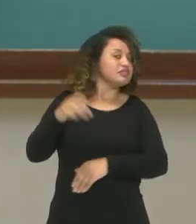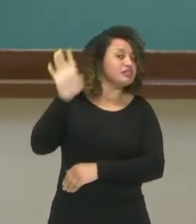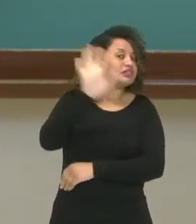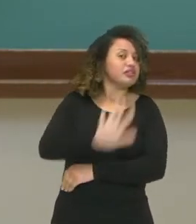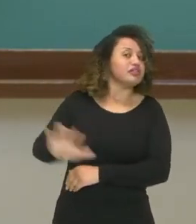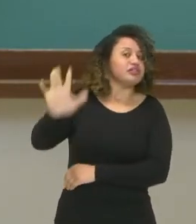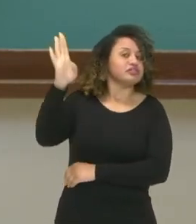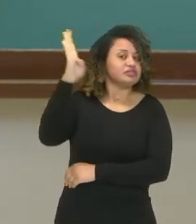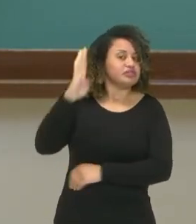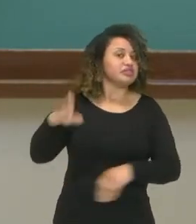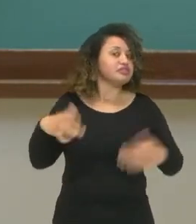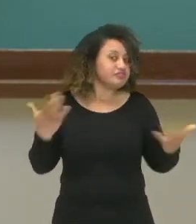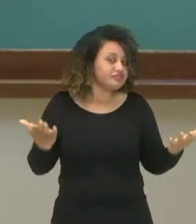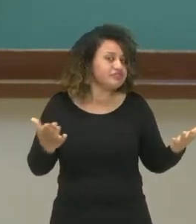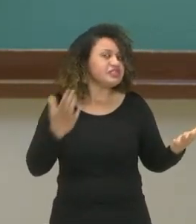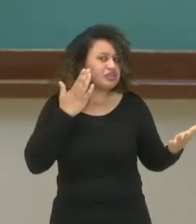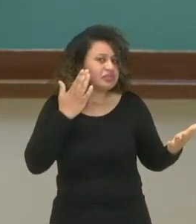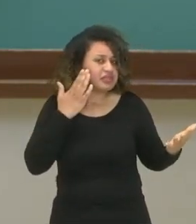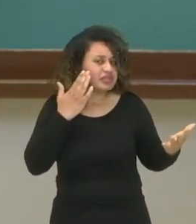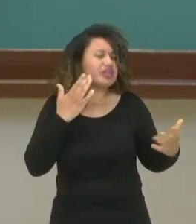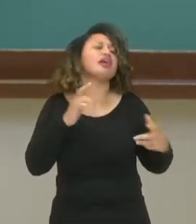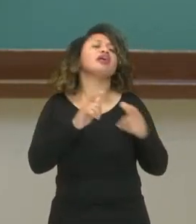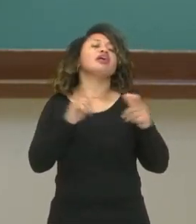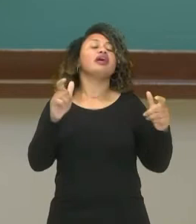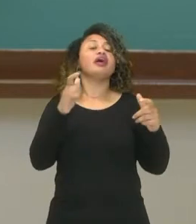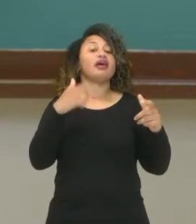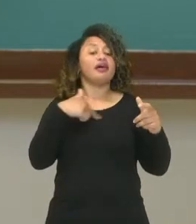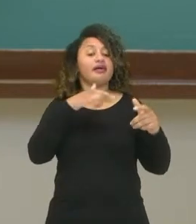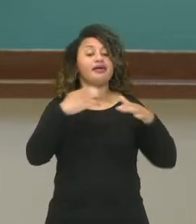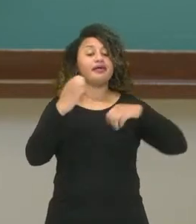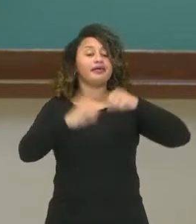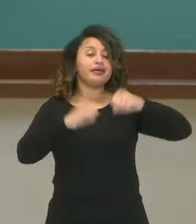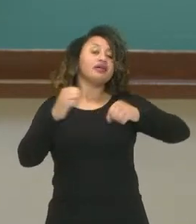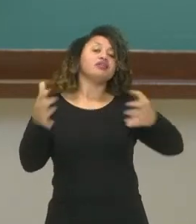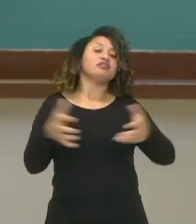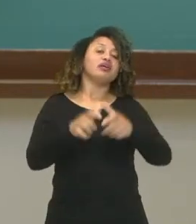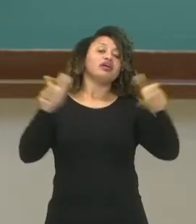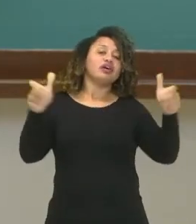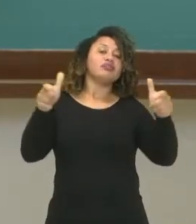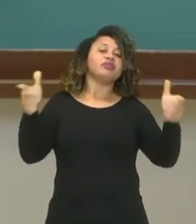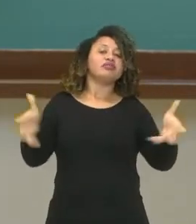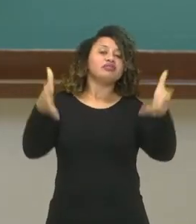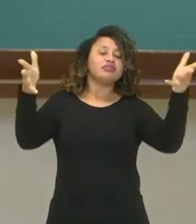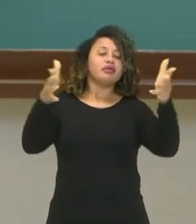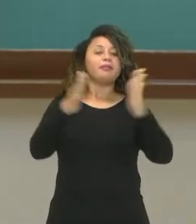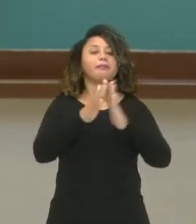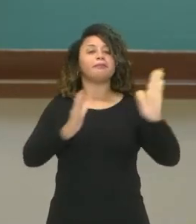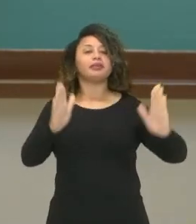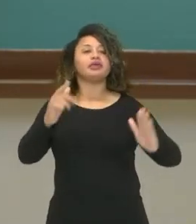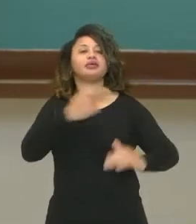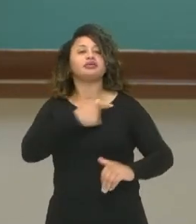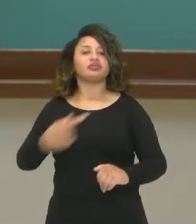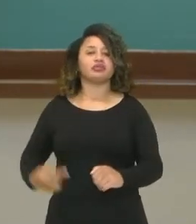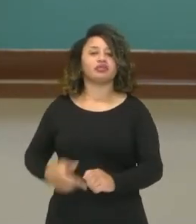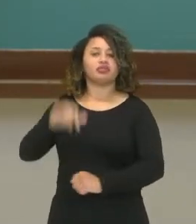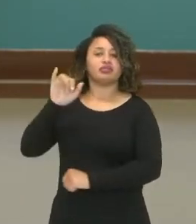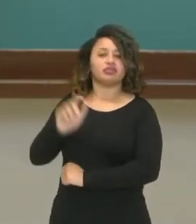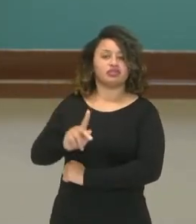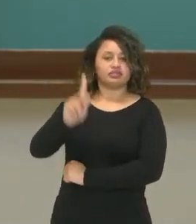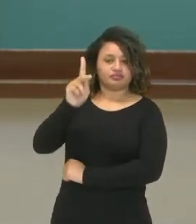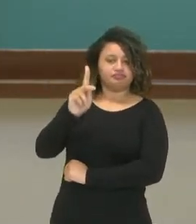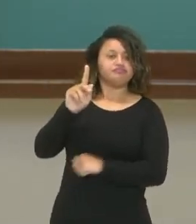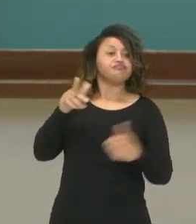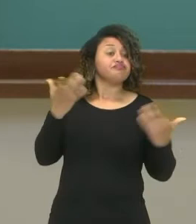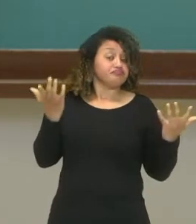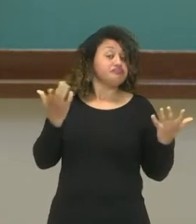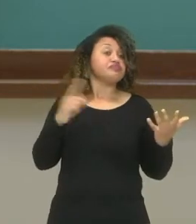boa parte dessa industrialização foi aumentada, incentivada no governo do Juscelino Kubitschek. Já